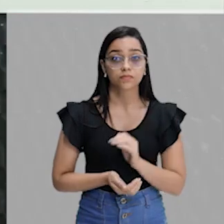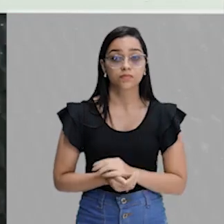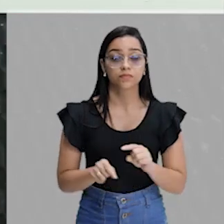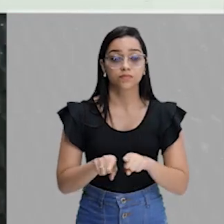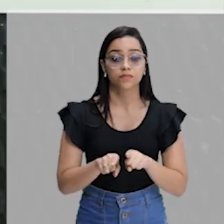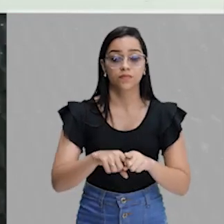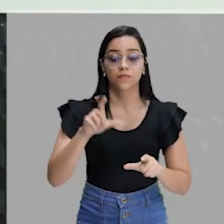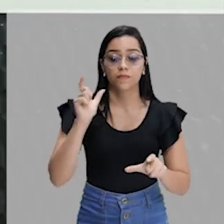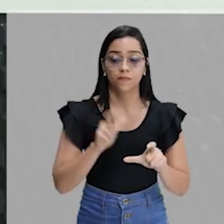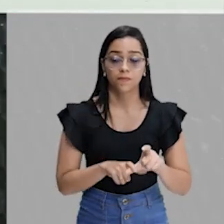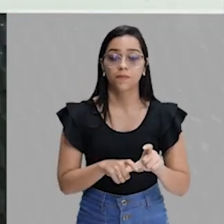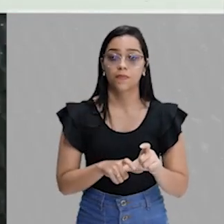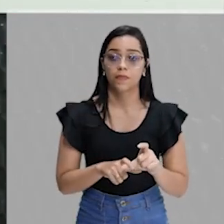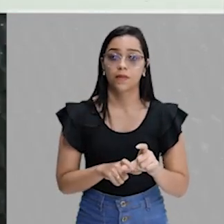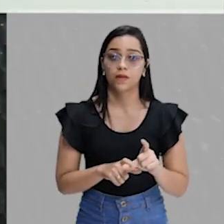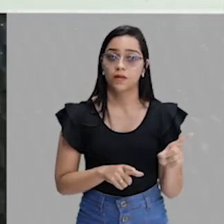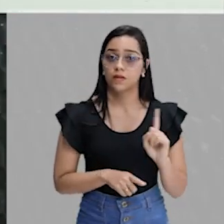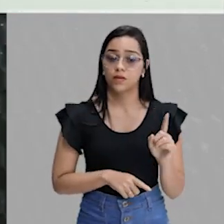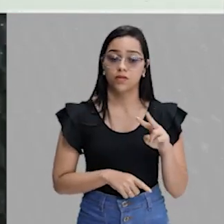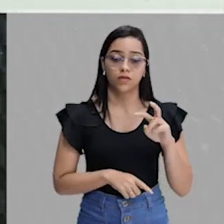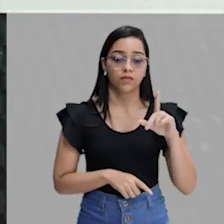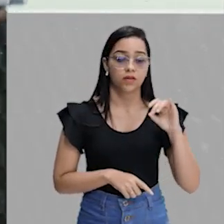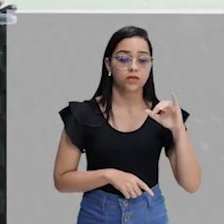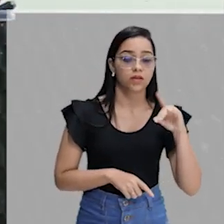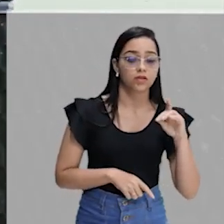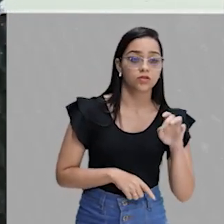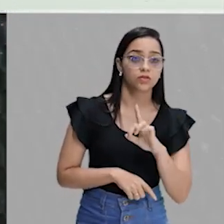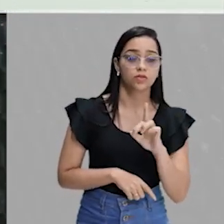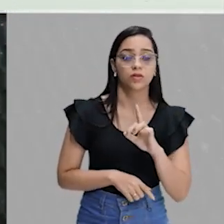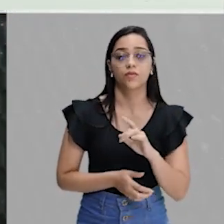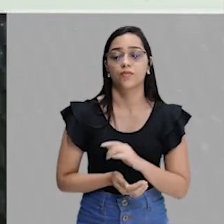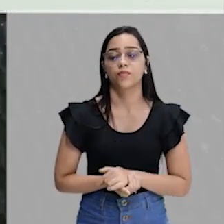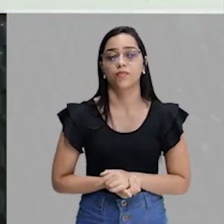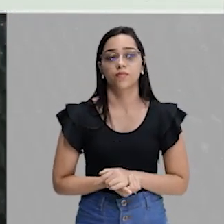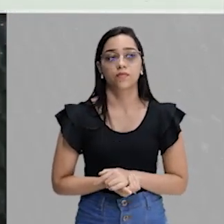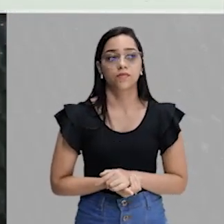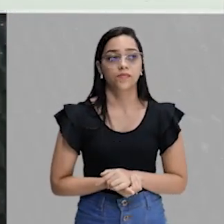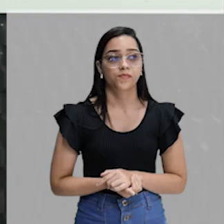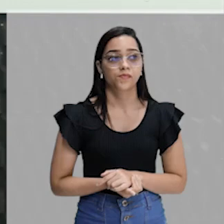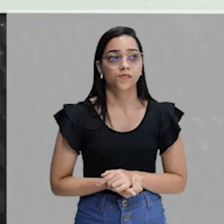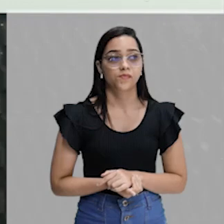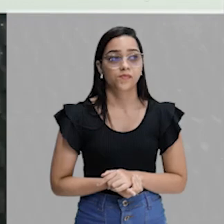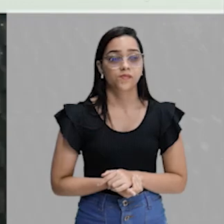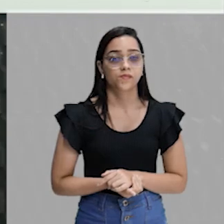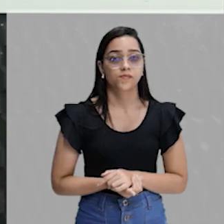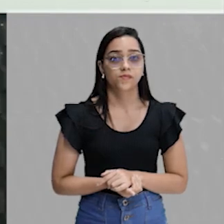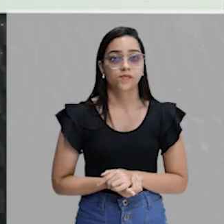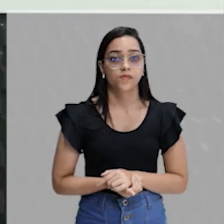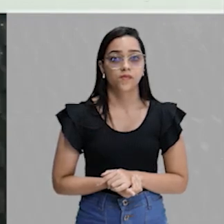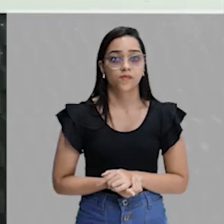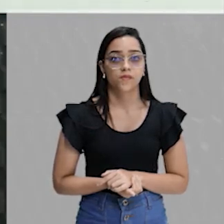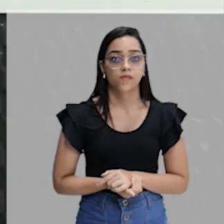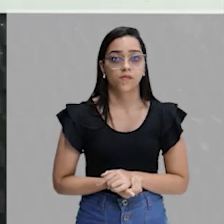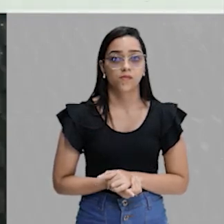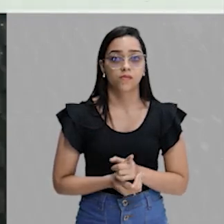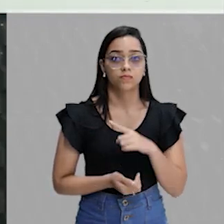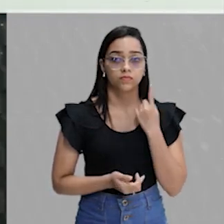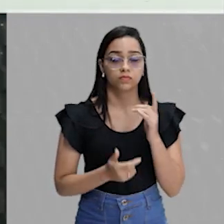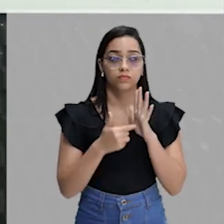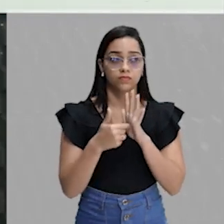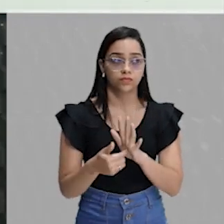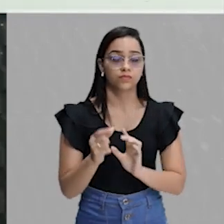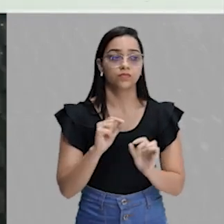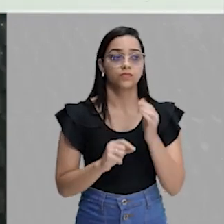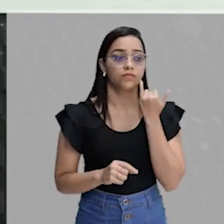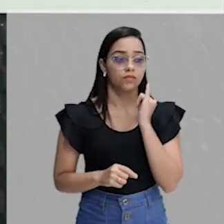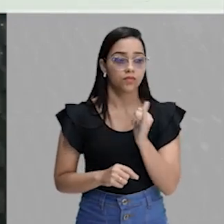E a dependência da energia potencial não é com velocidade, é com altura, ok? Bom, então no nosso caso,